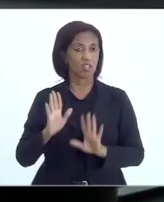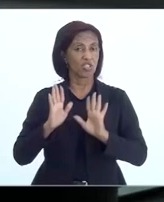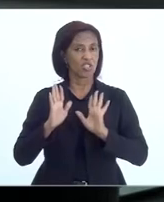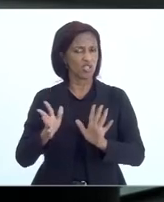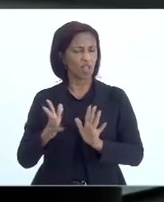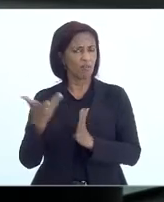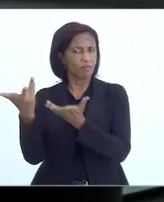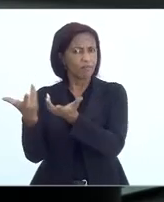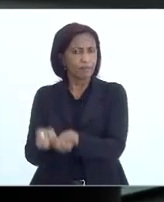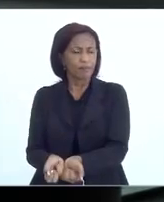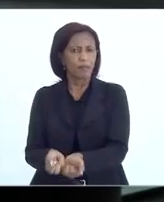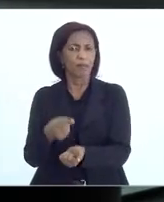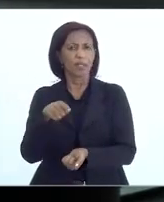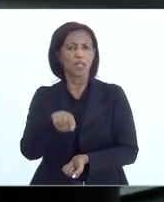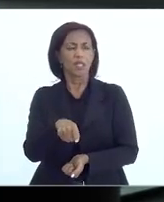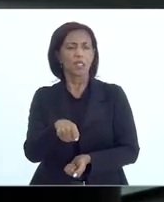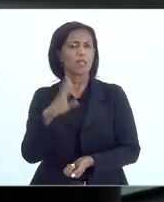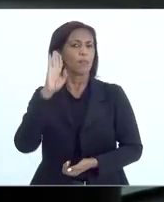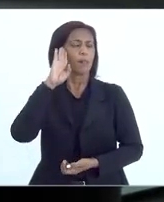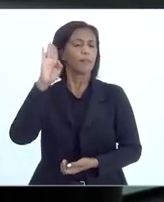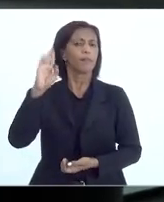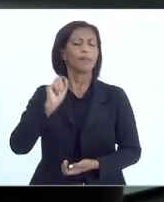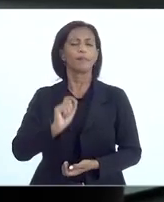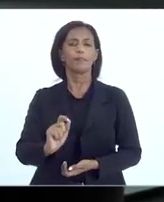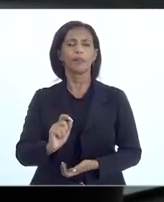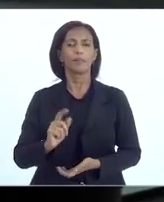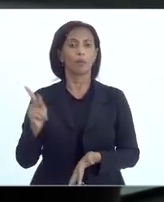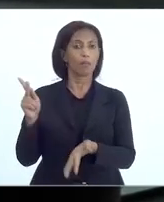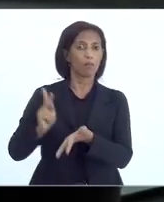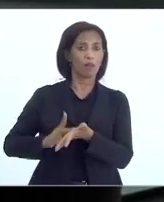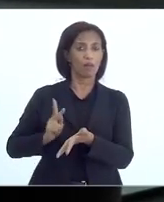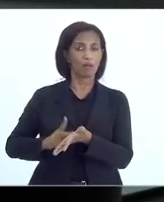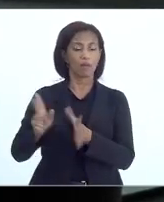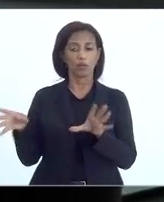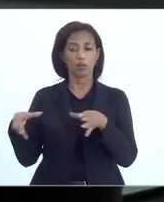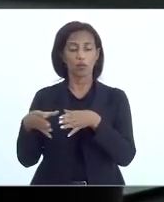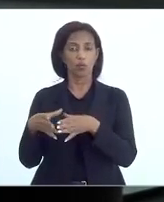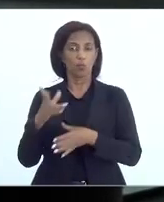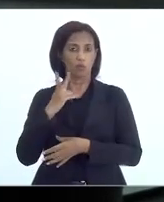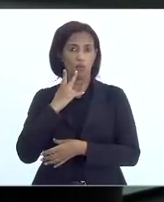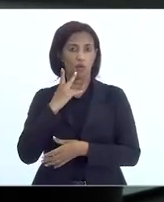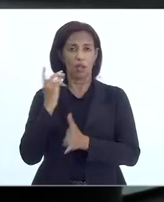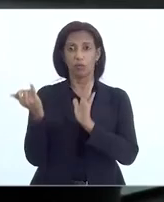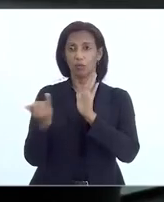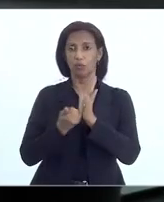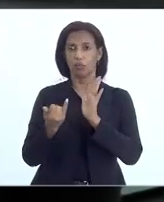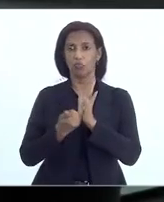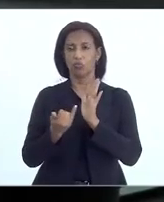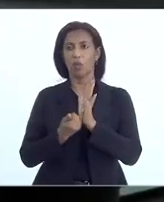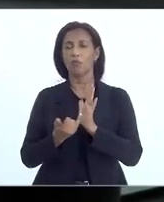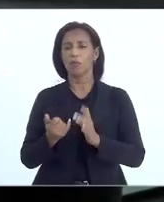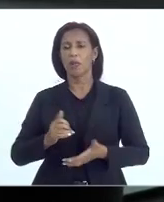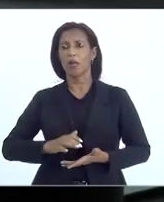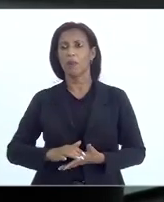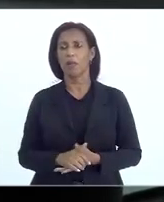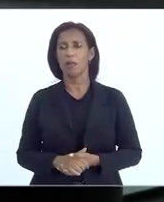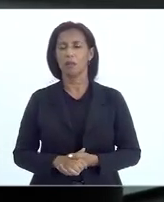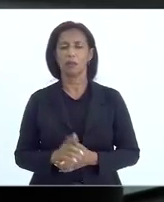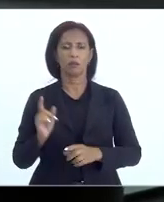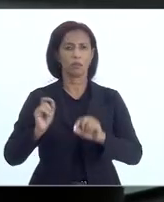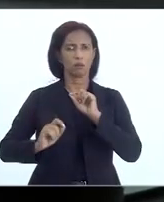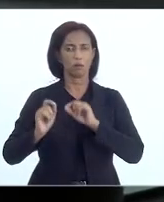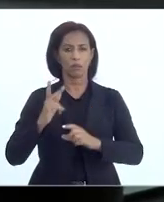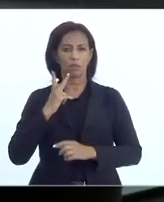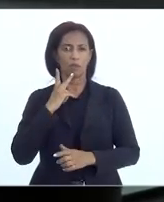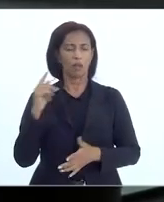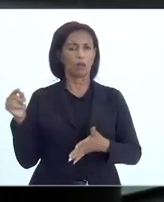isso foi pacificado e este é o ponto que na verdade esse grupo Alega do edital do 17.8 o que